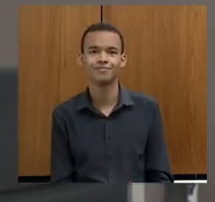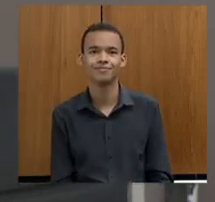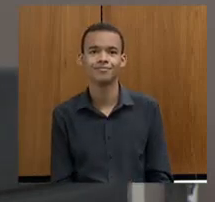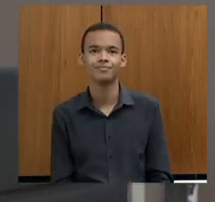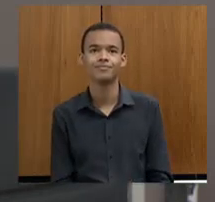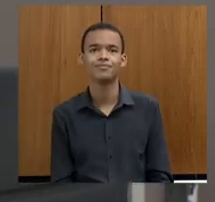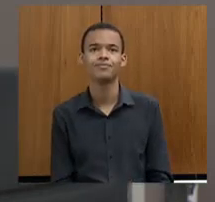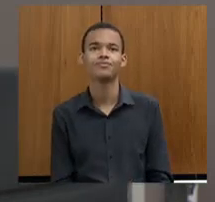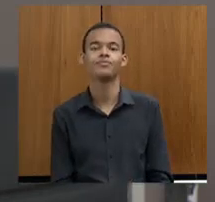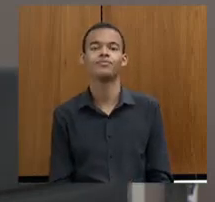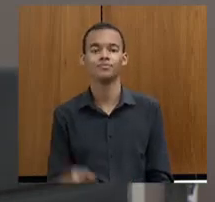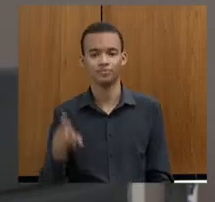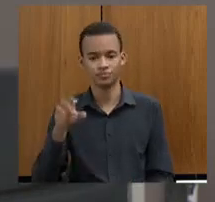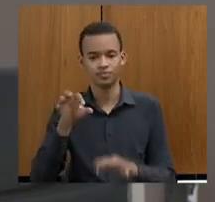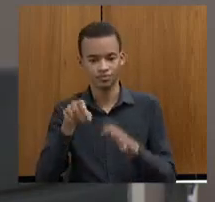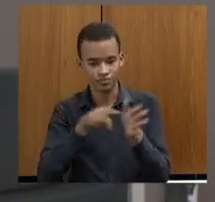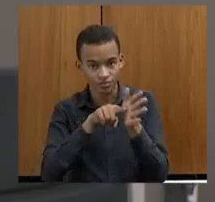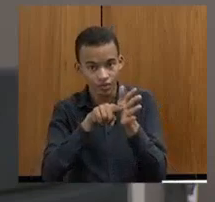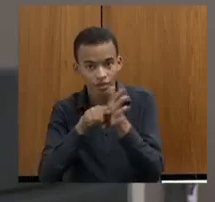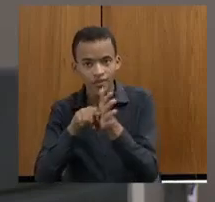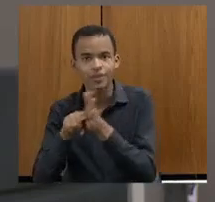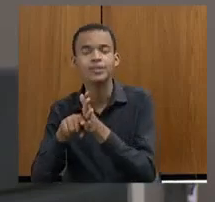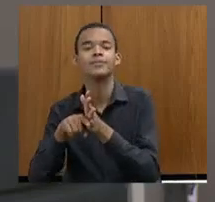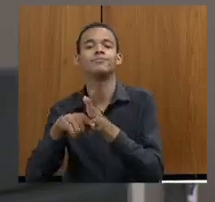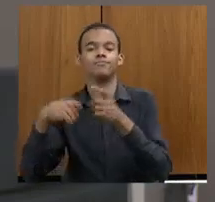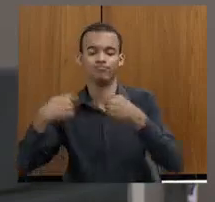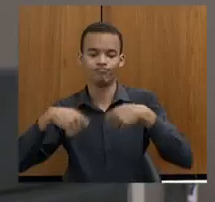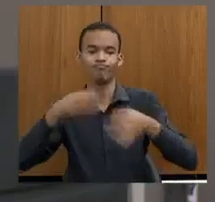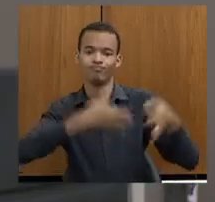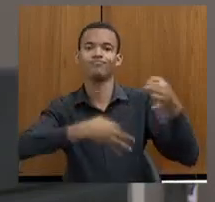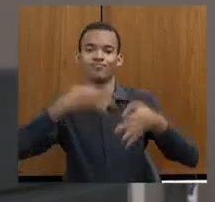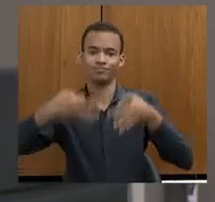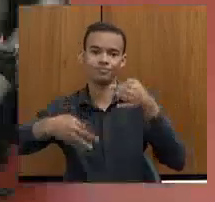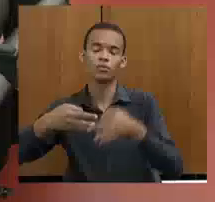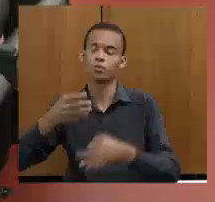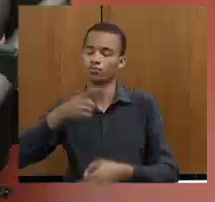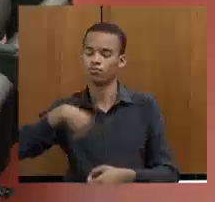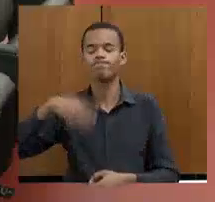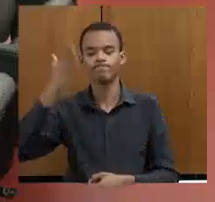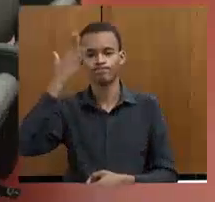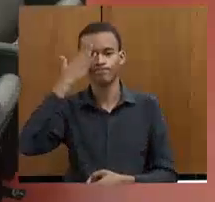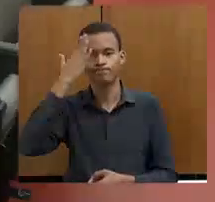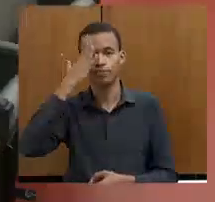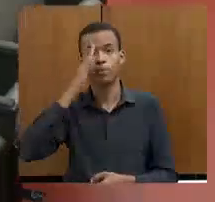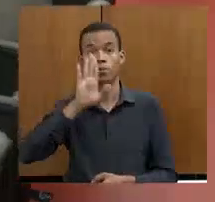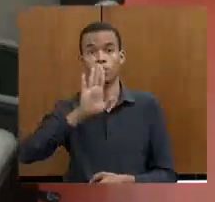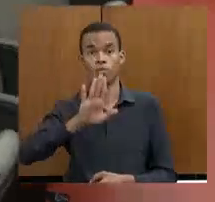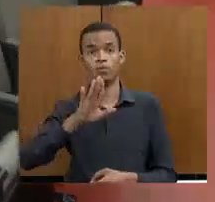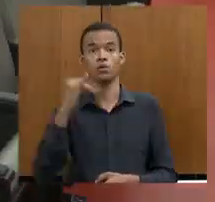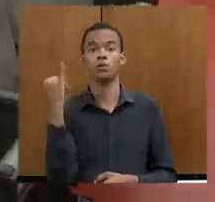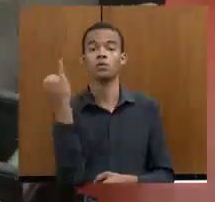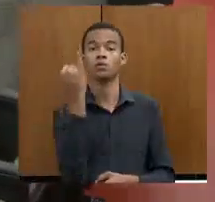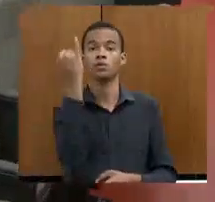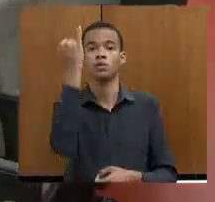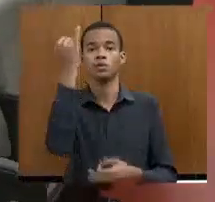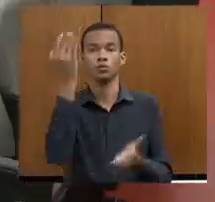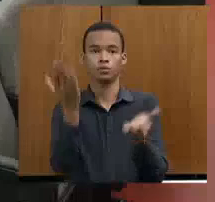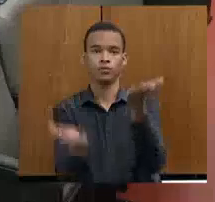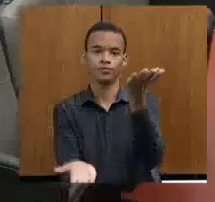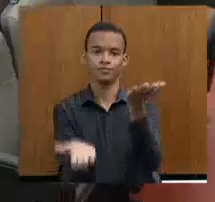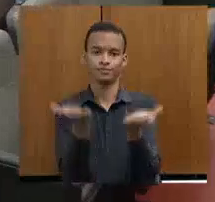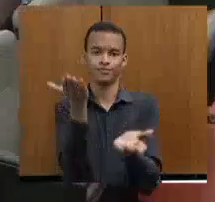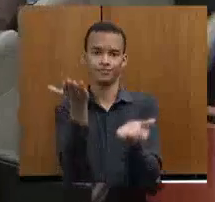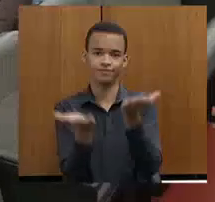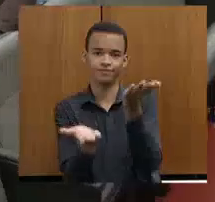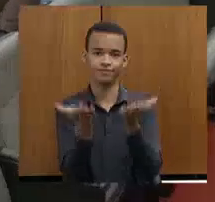sem perícia não há Justiça nós não temos nenhuma dúvida disso mas nós temos que encontrar o equilíbrio É essa a